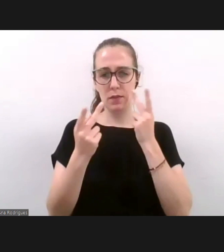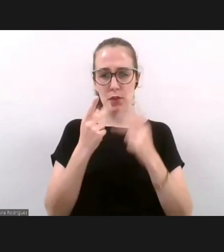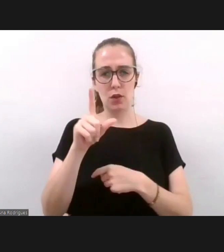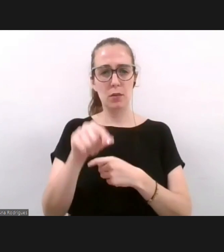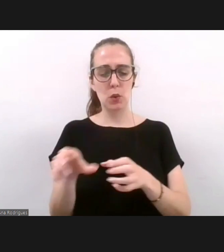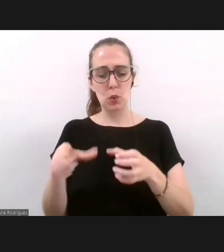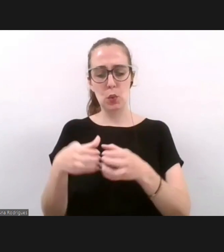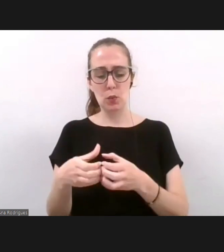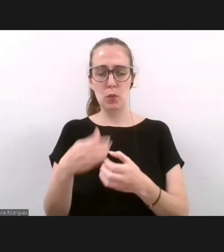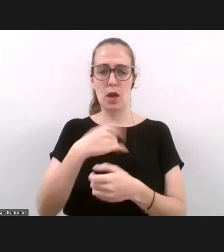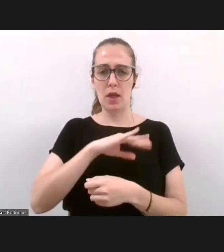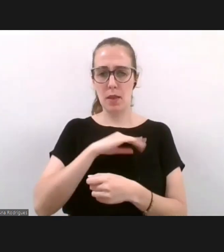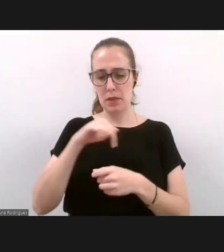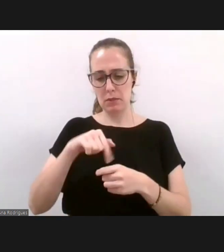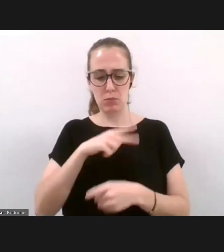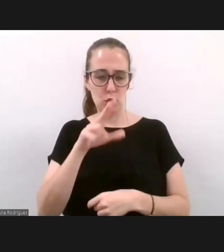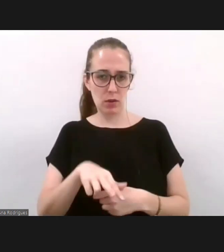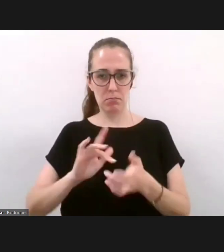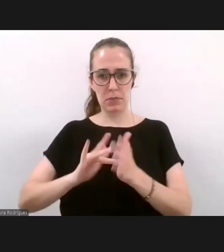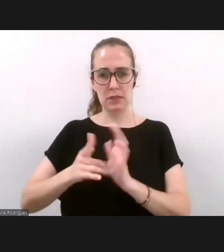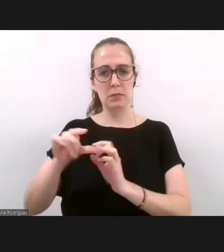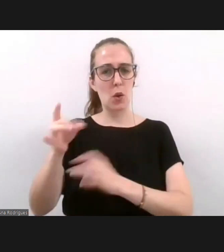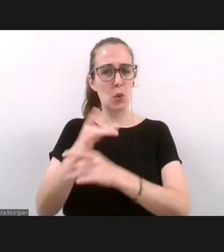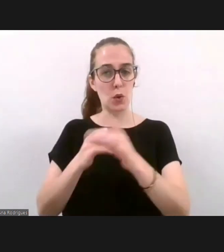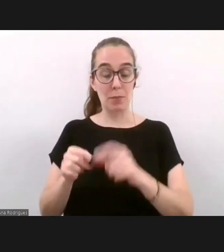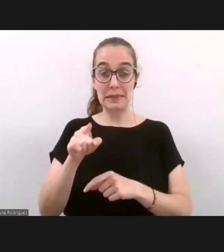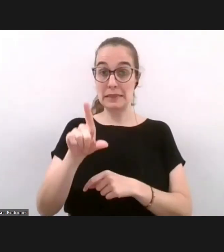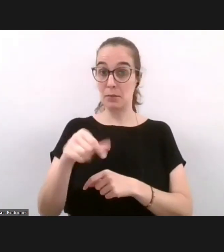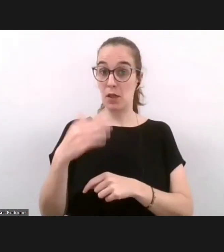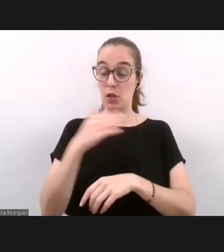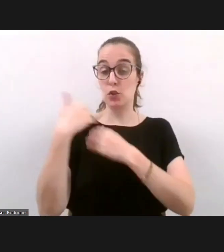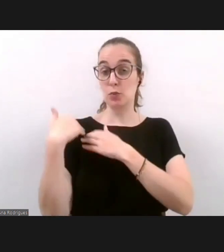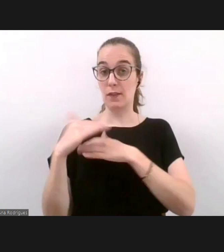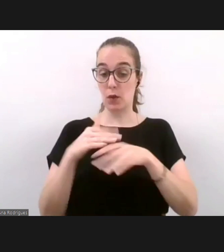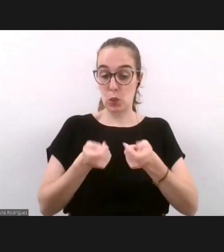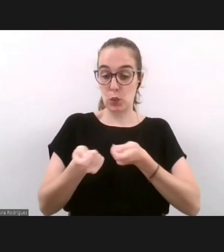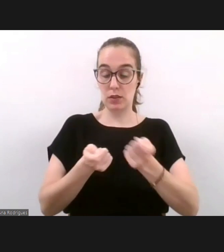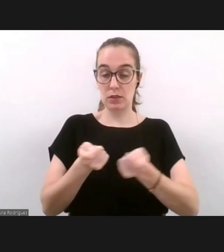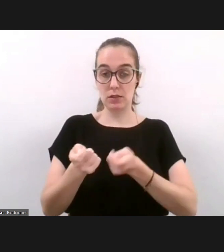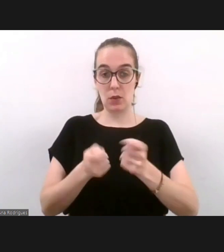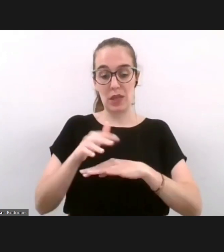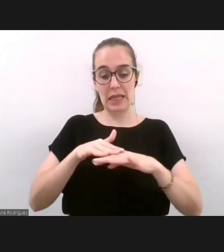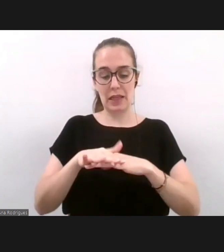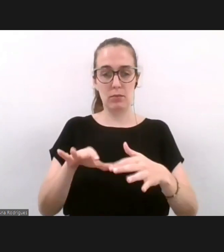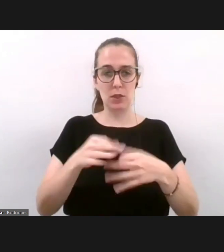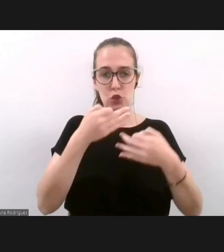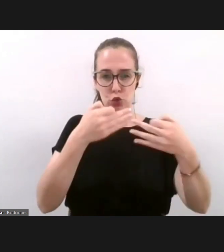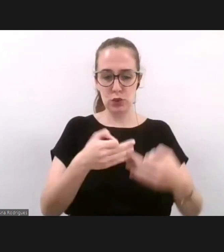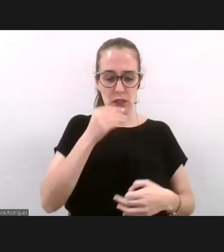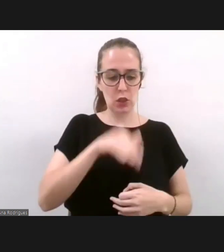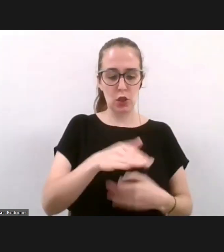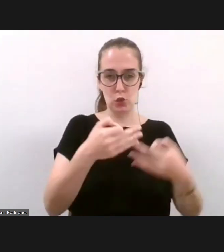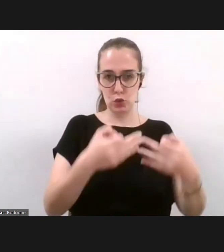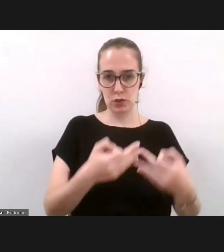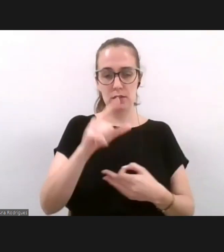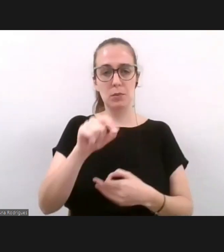em Portugal, Brasil e Europa, e coordena uma rede interdisciplinar sobre justiça territorial e sustentabilidade